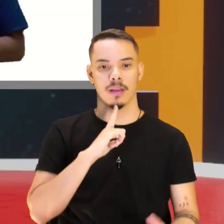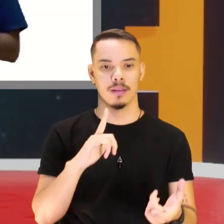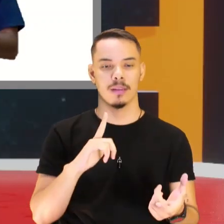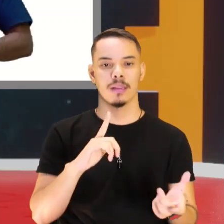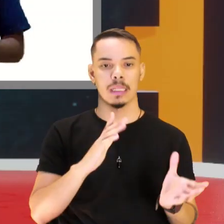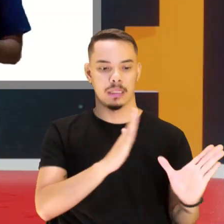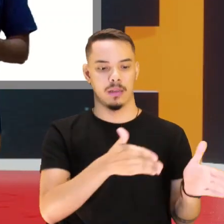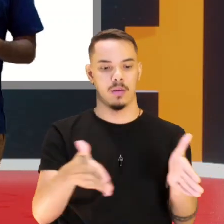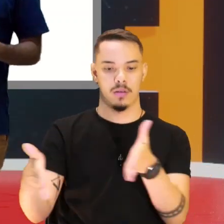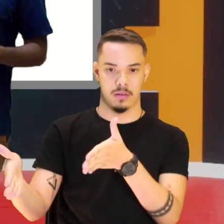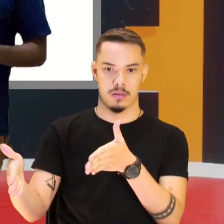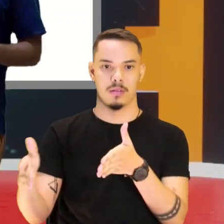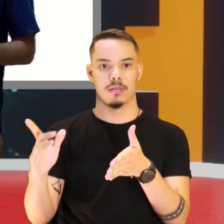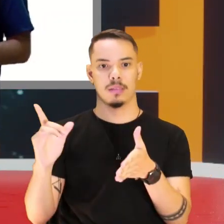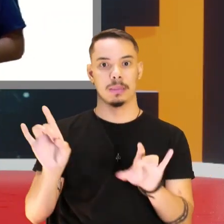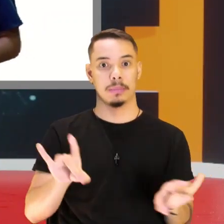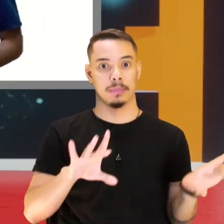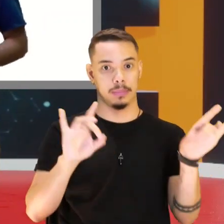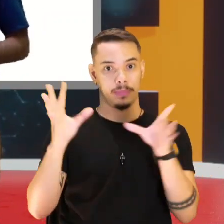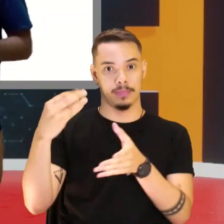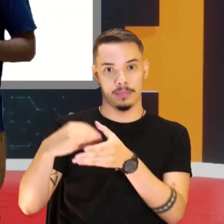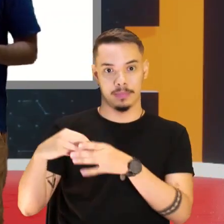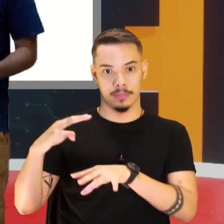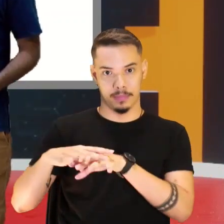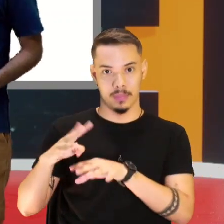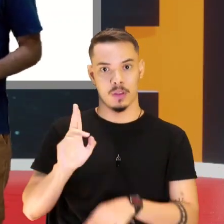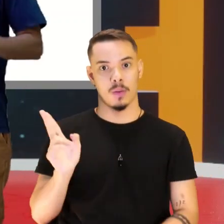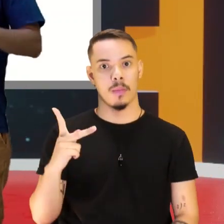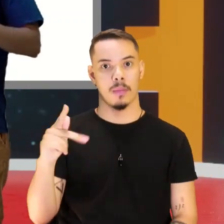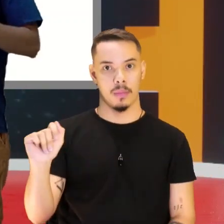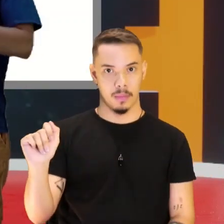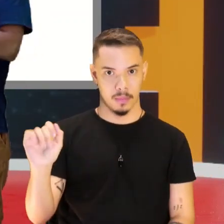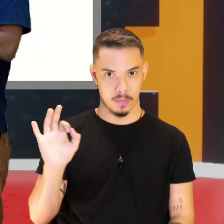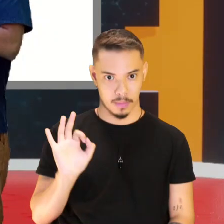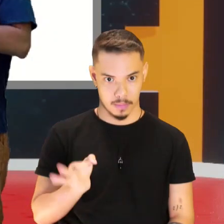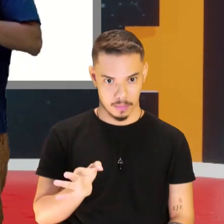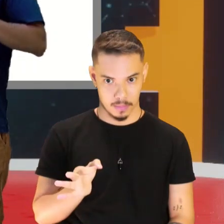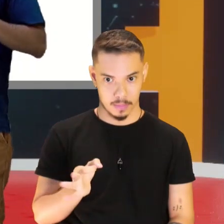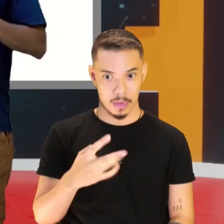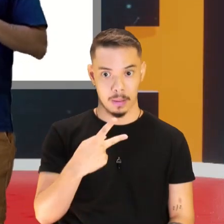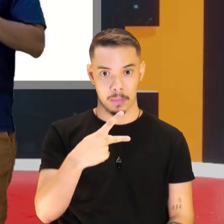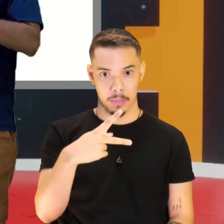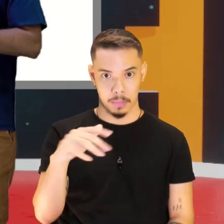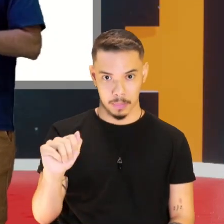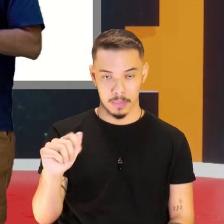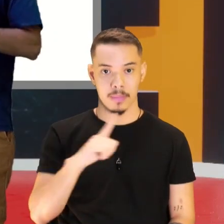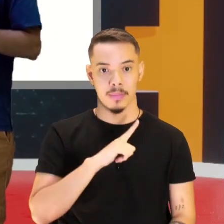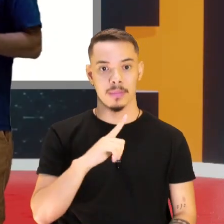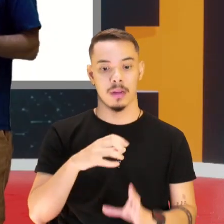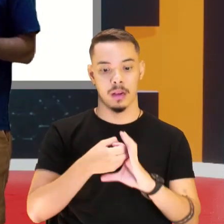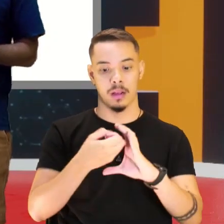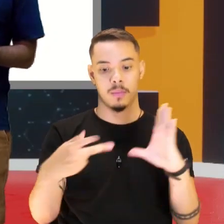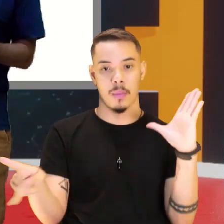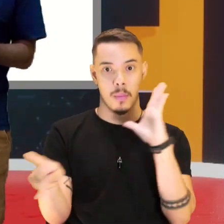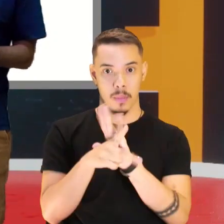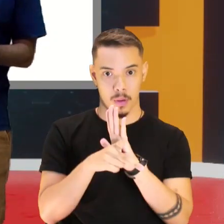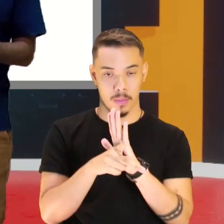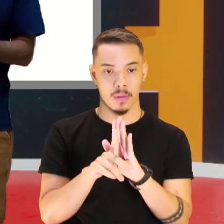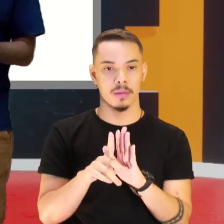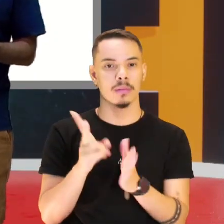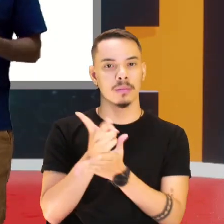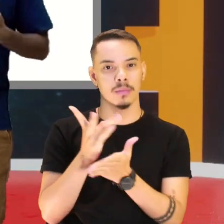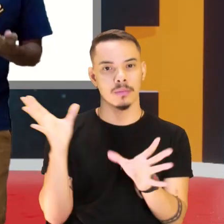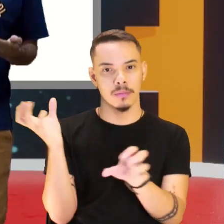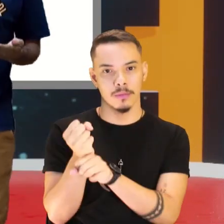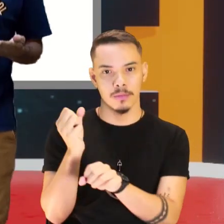sequência especial na matemática chamada de PA. PA. E a PA tem uma característica própria. Vai sempre somando